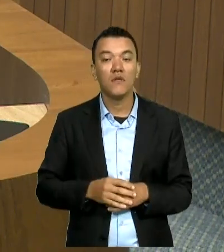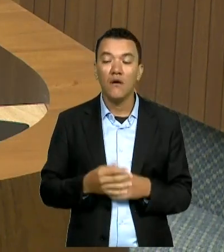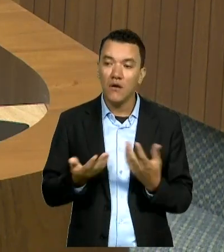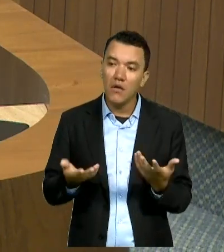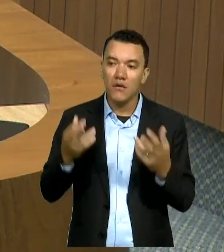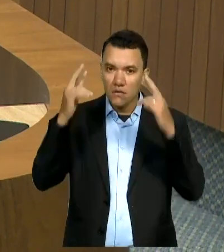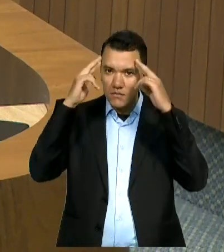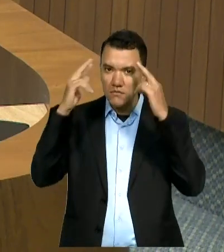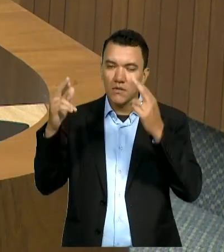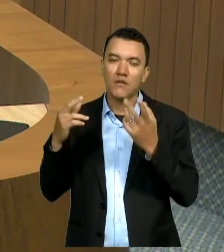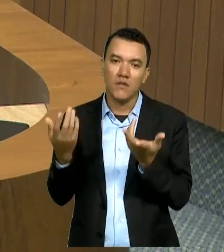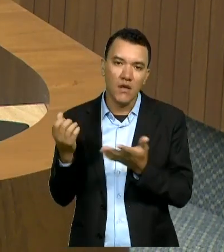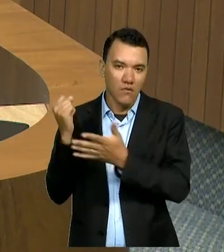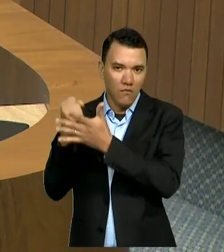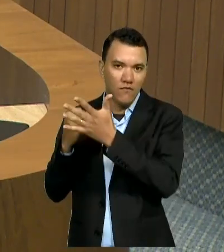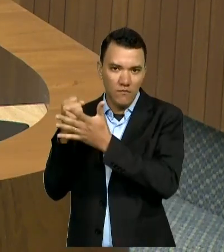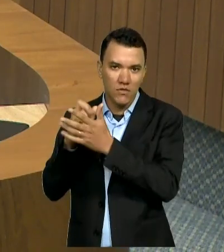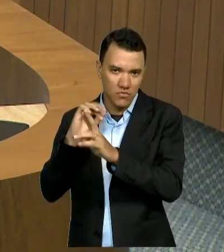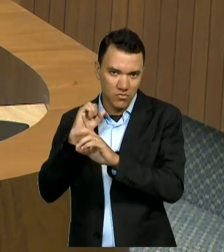sociais. E,